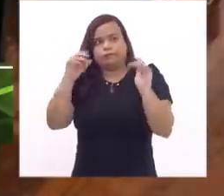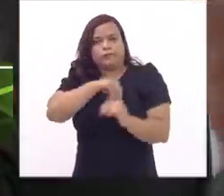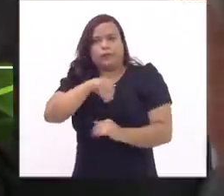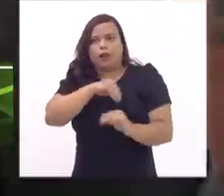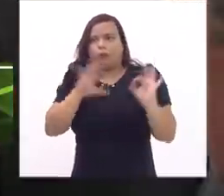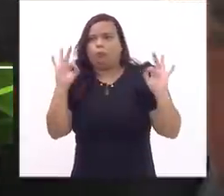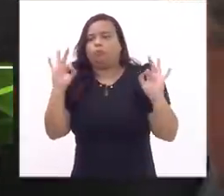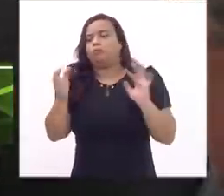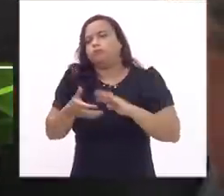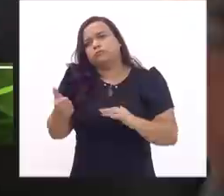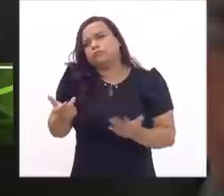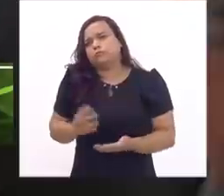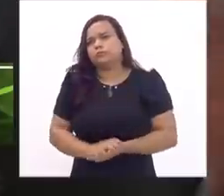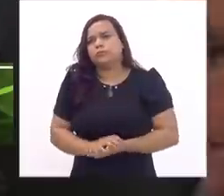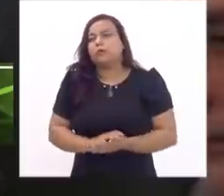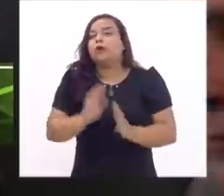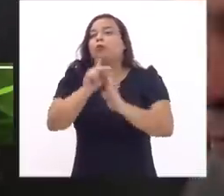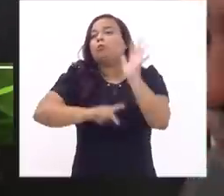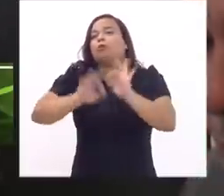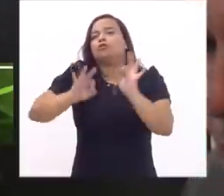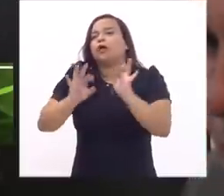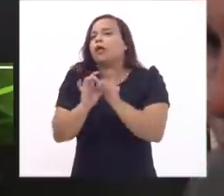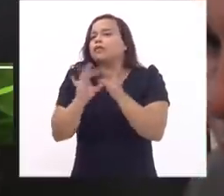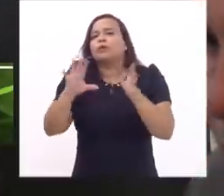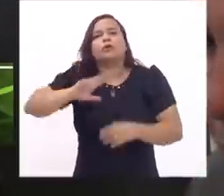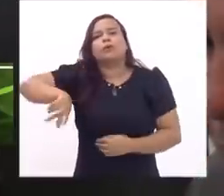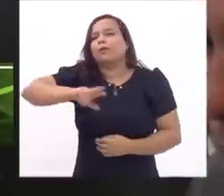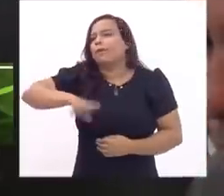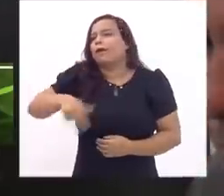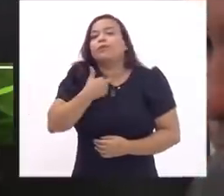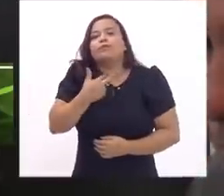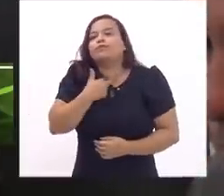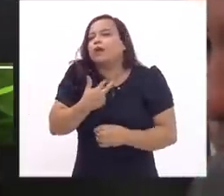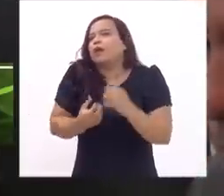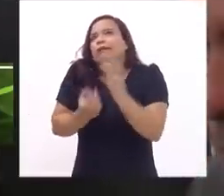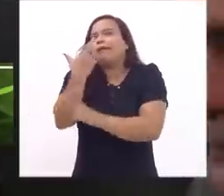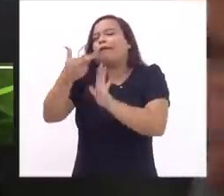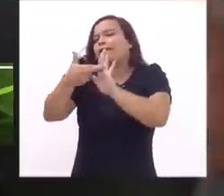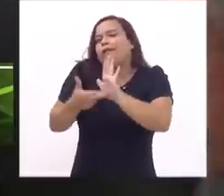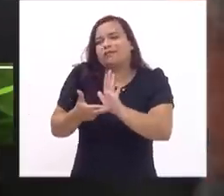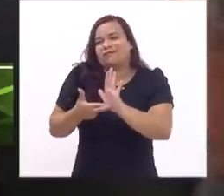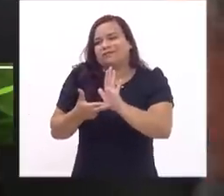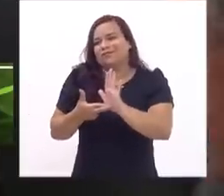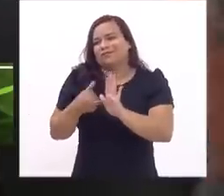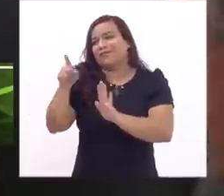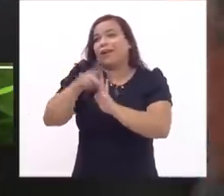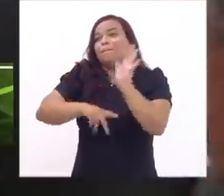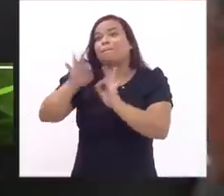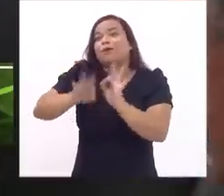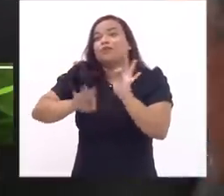O projeto não é autorizativo, não tem como fazer a regulamentação. Depois de um projeto como esse, com